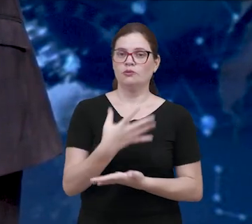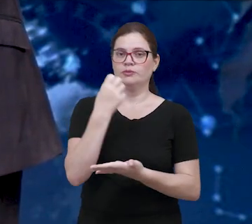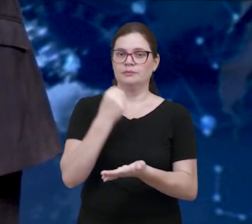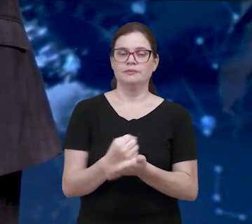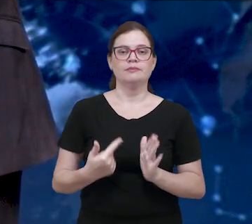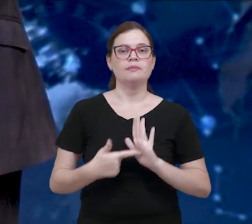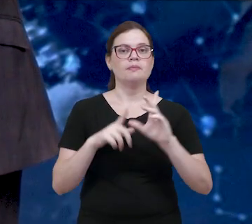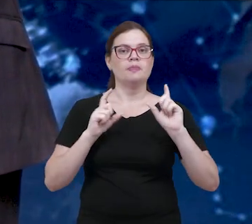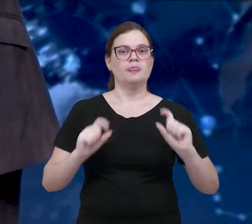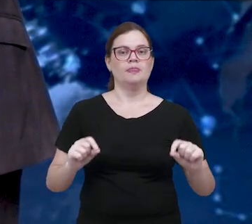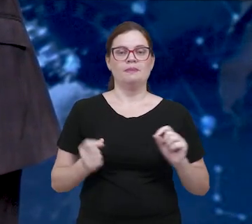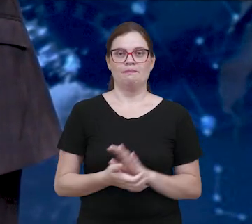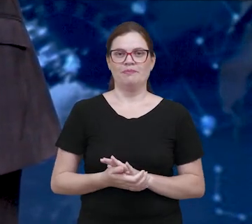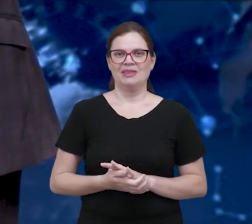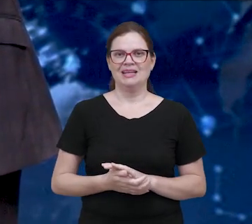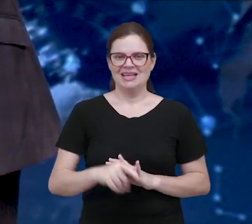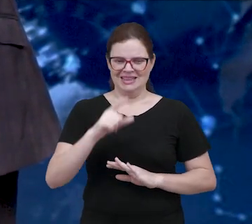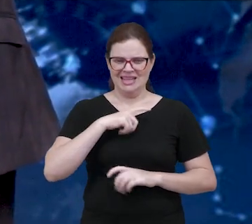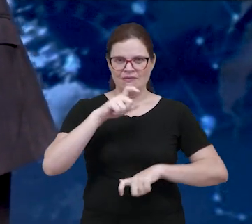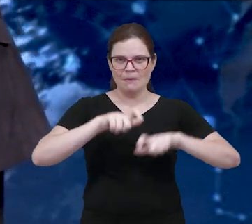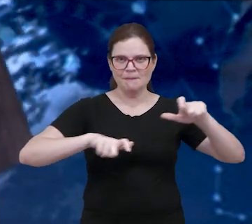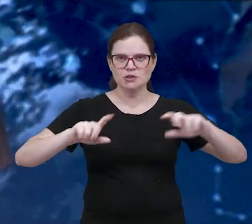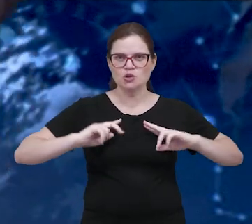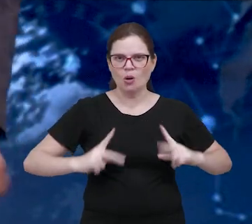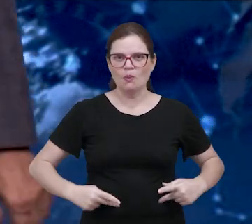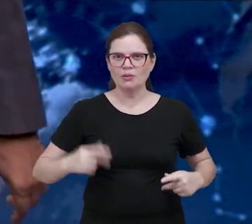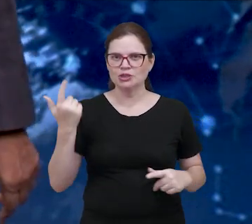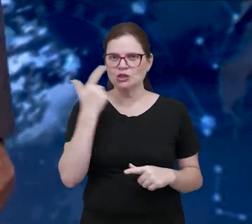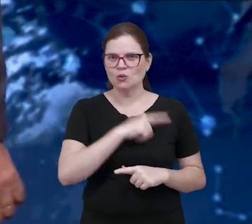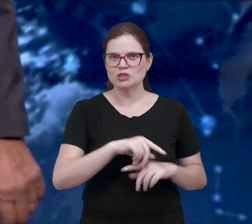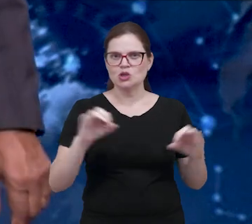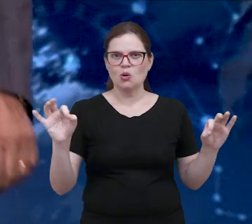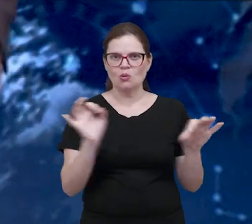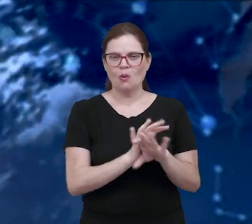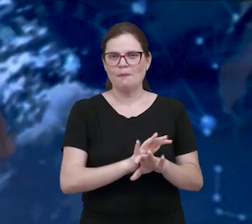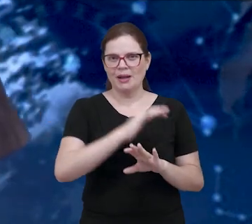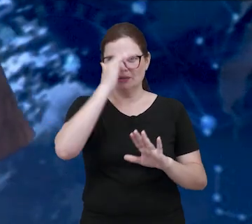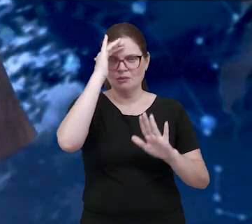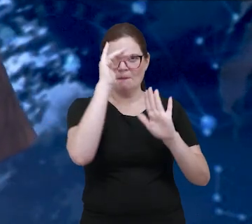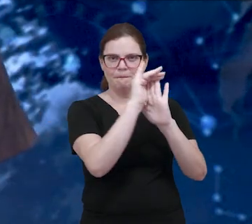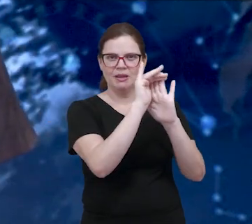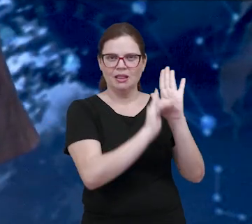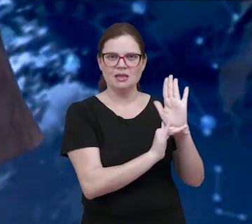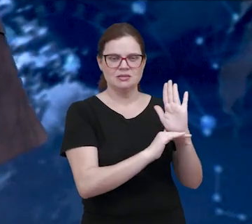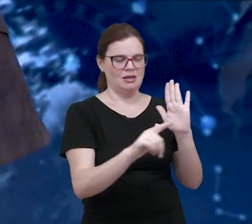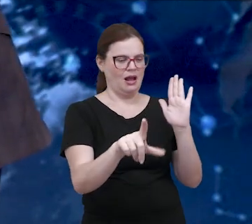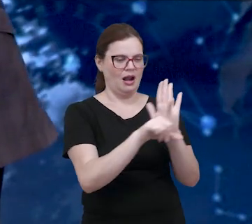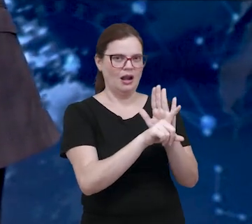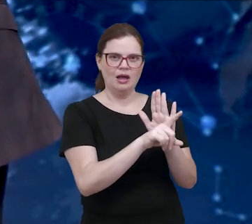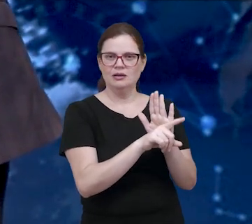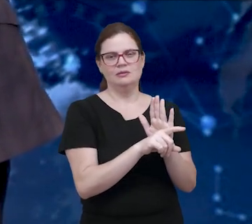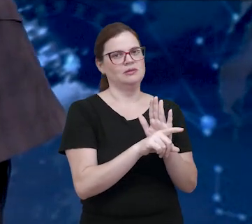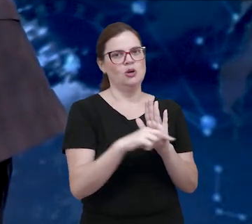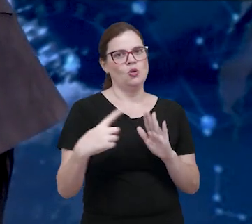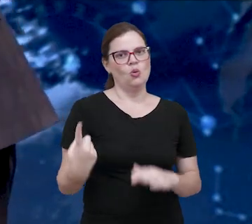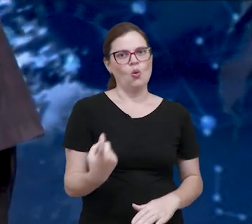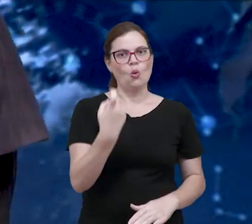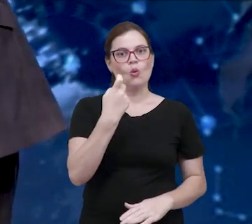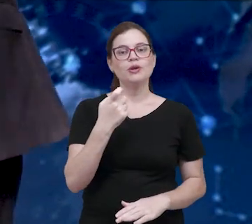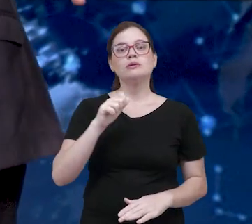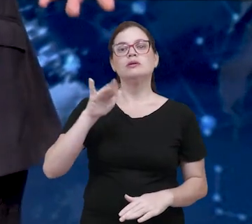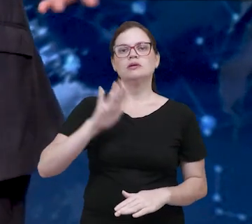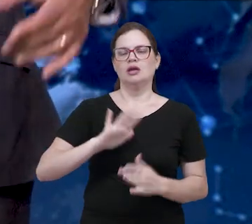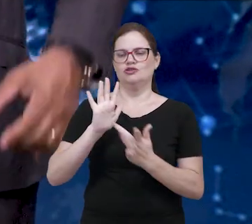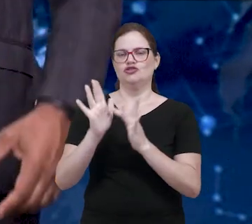que ninguém jamais foi capaz de cumprir toda a lei, né? A necessidade da vinda de Cristo para cumprir a lei,